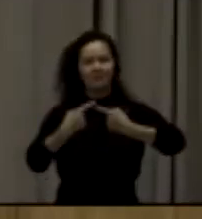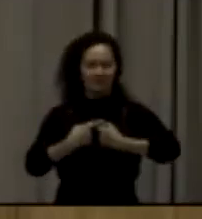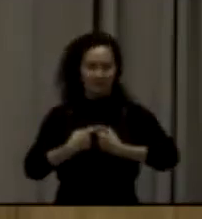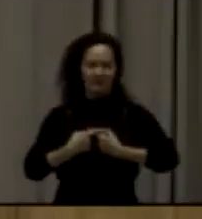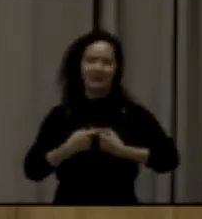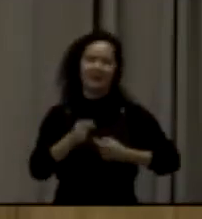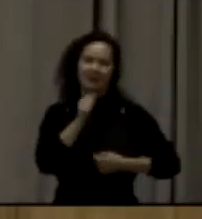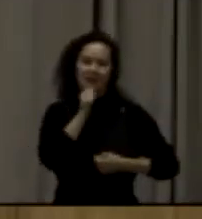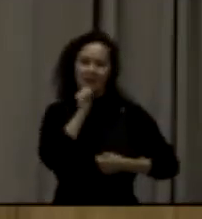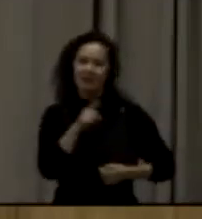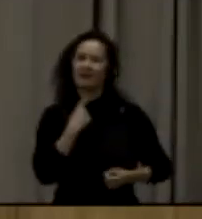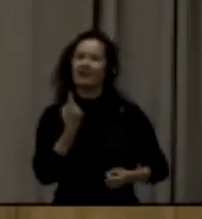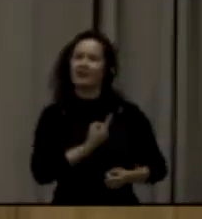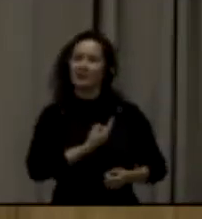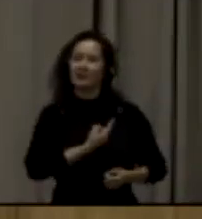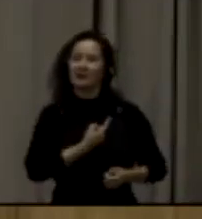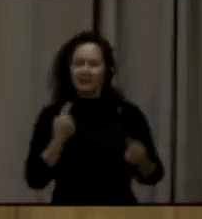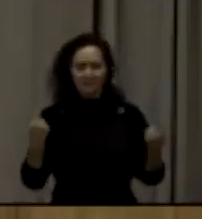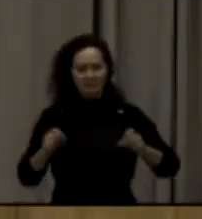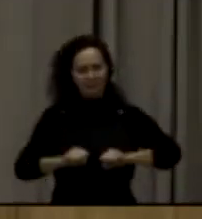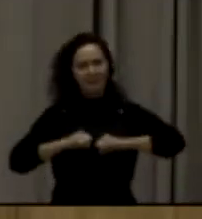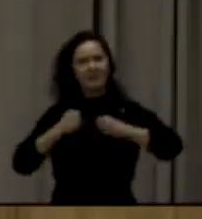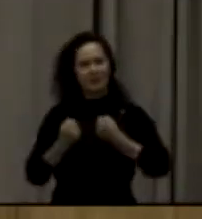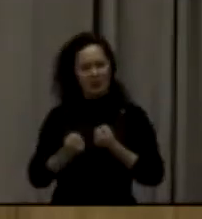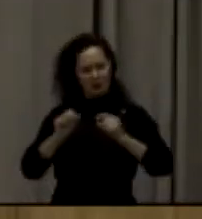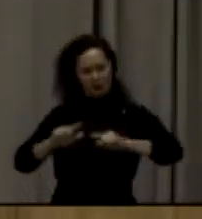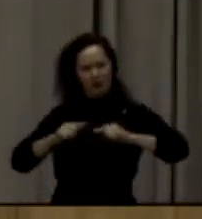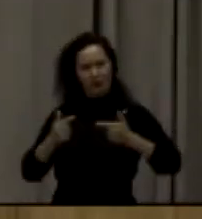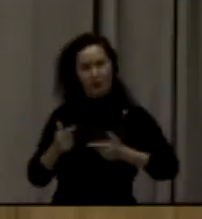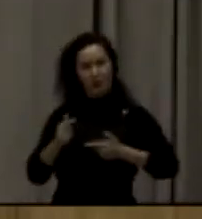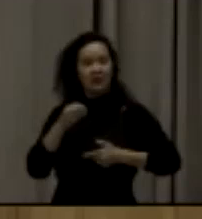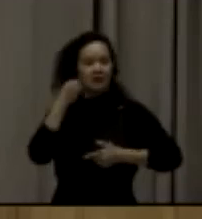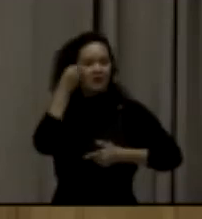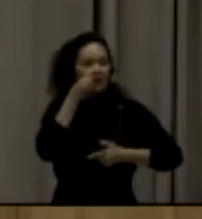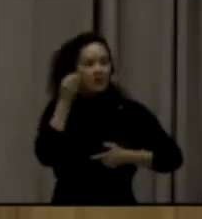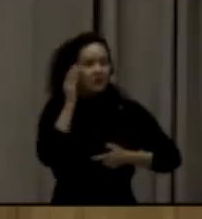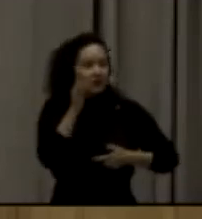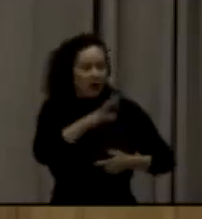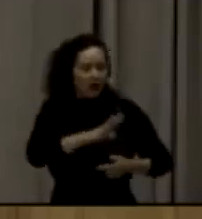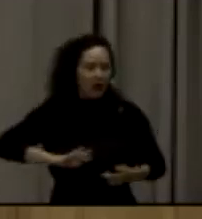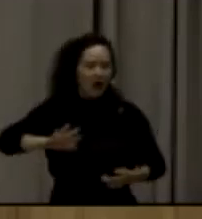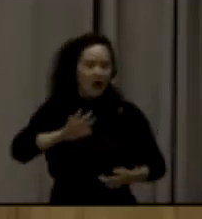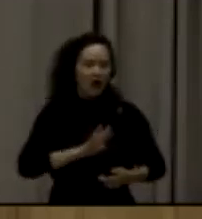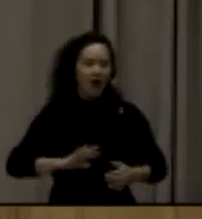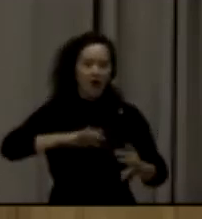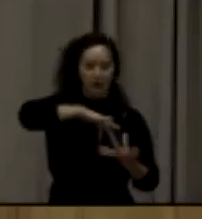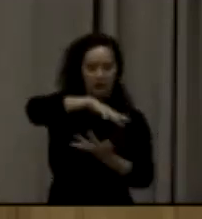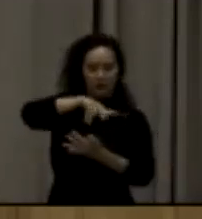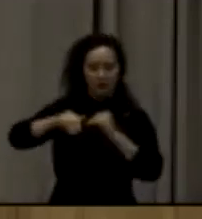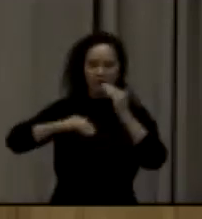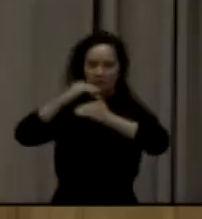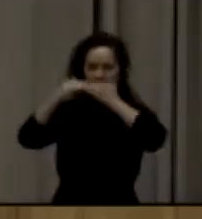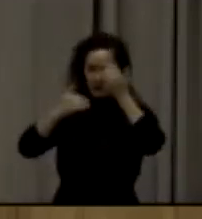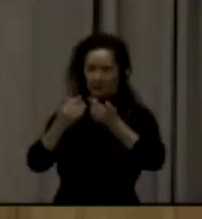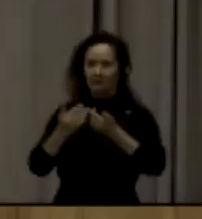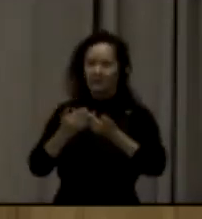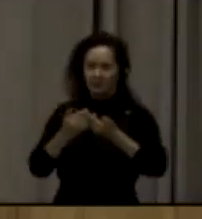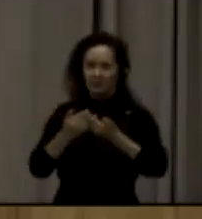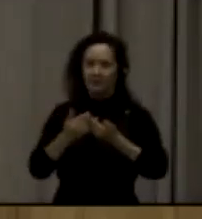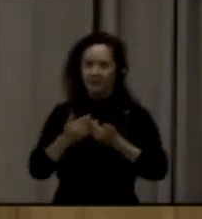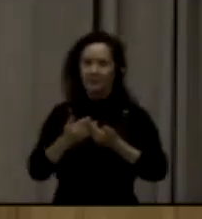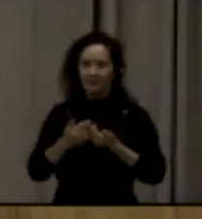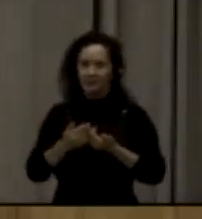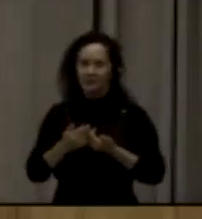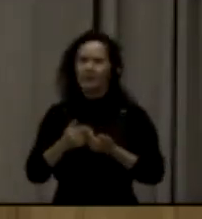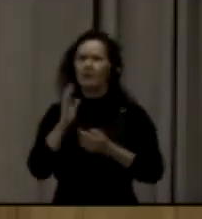que tem sido enfrentado, né? Temos experiências, a Internacional Progressiva, o